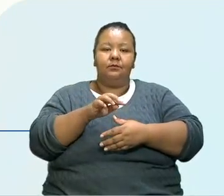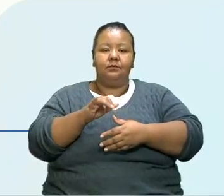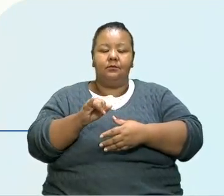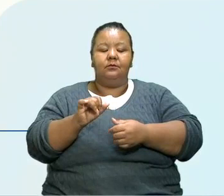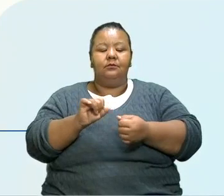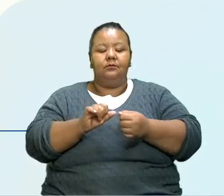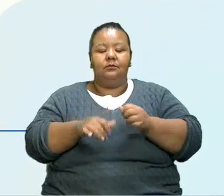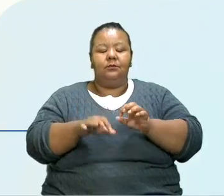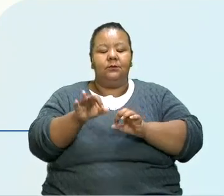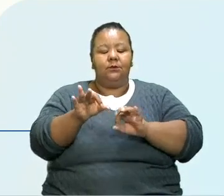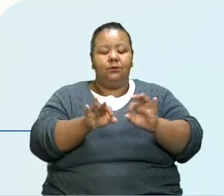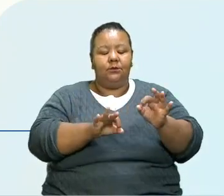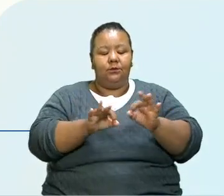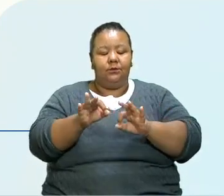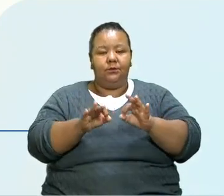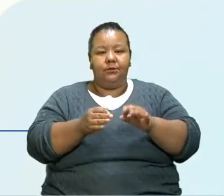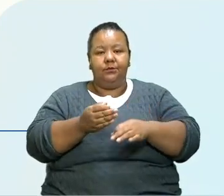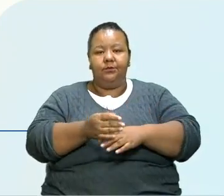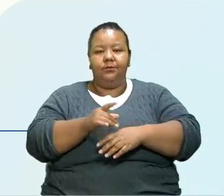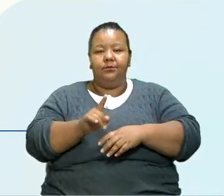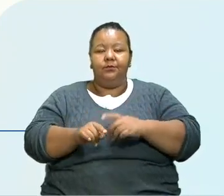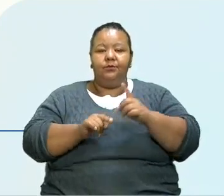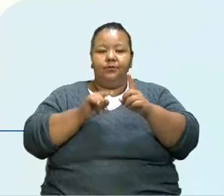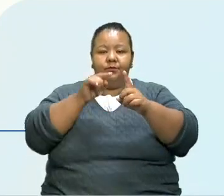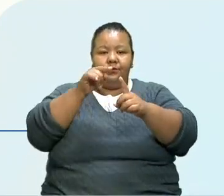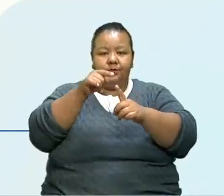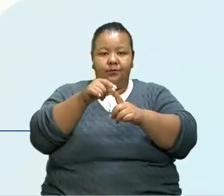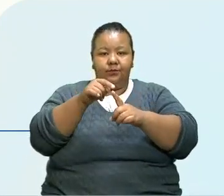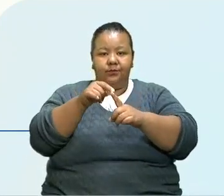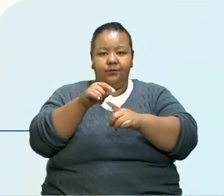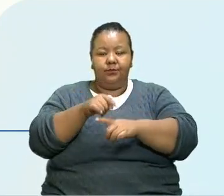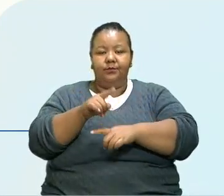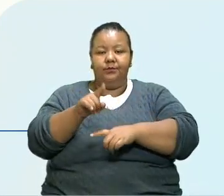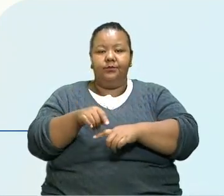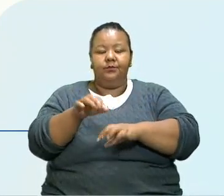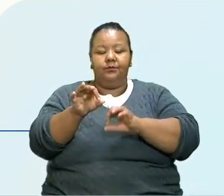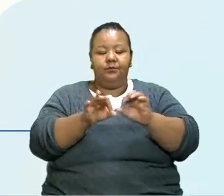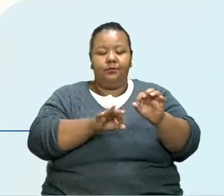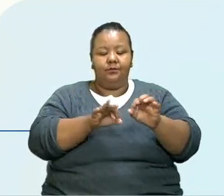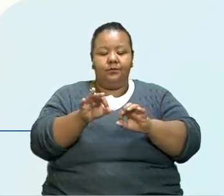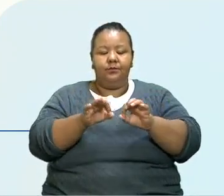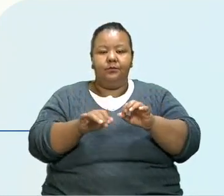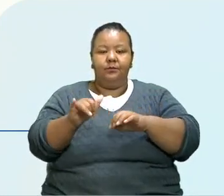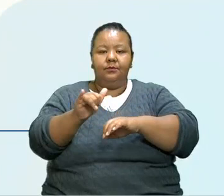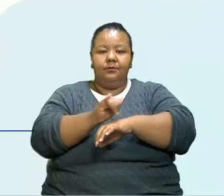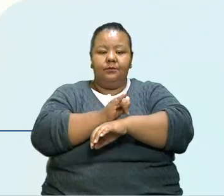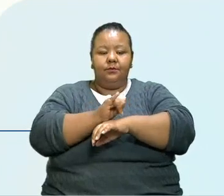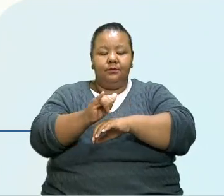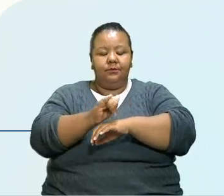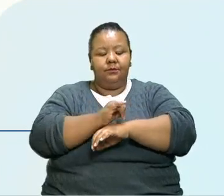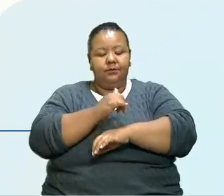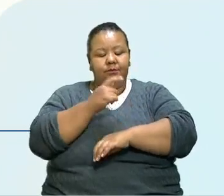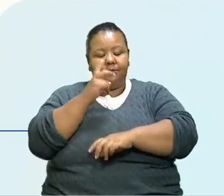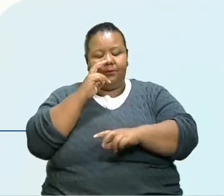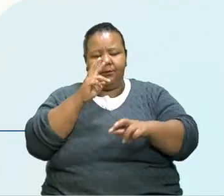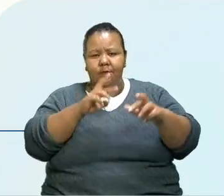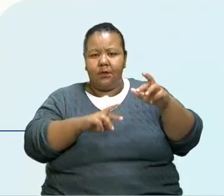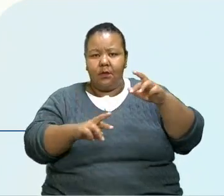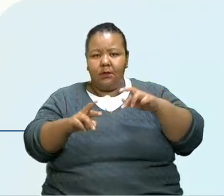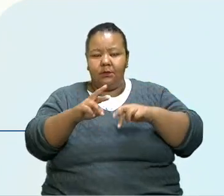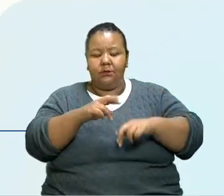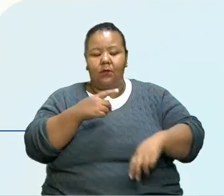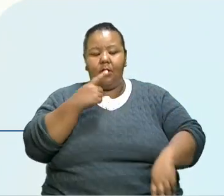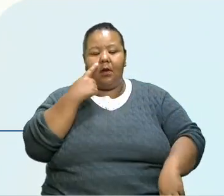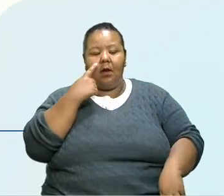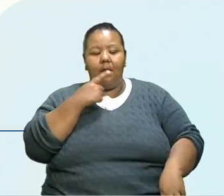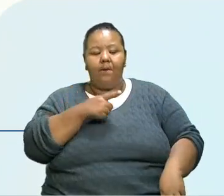planejamento dentro dos objetivos que foram definidos lá no planejamento estratégico, analisou ele e falou assim: olha, precisamos